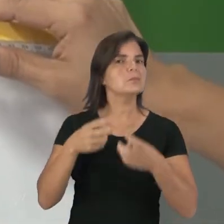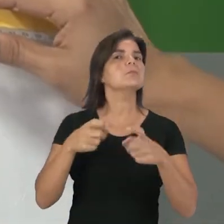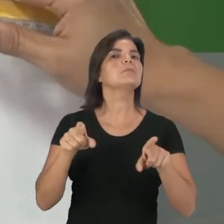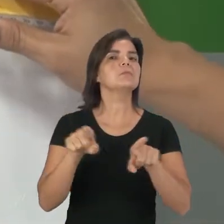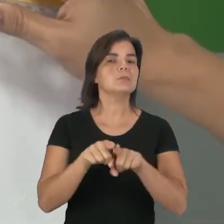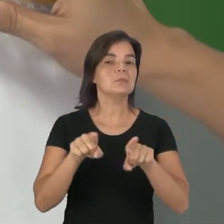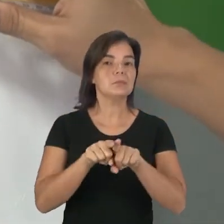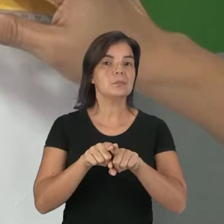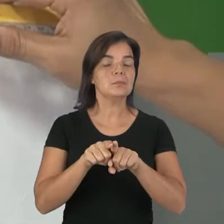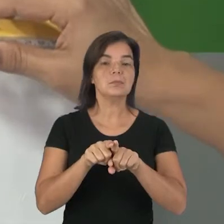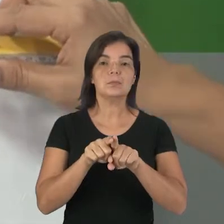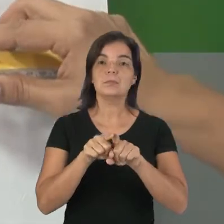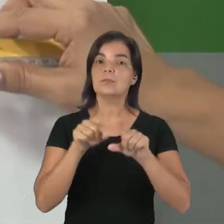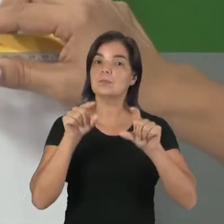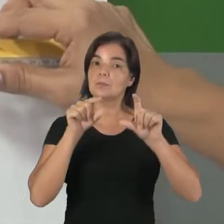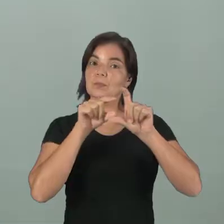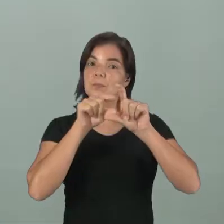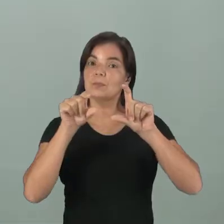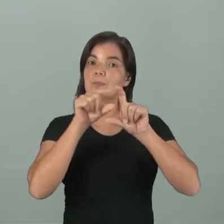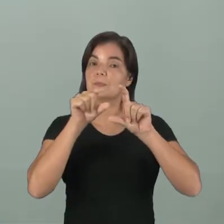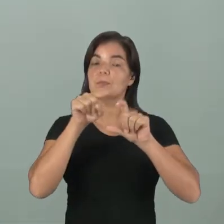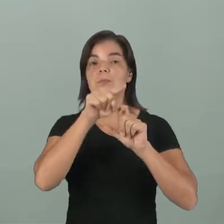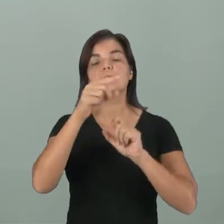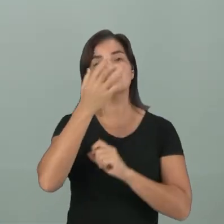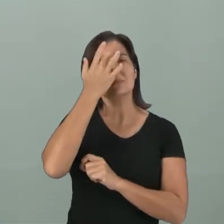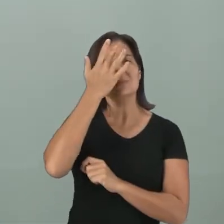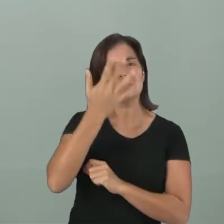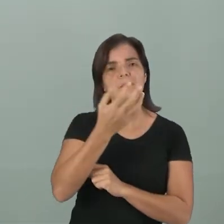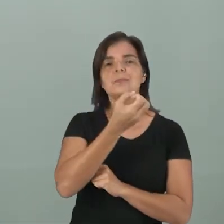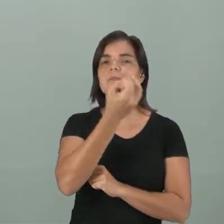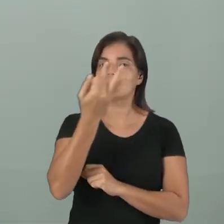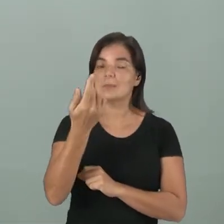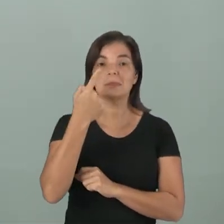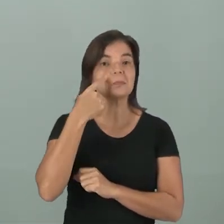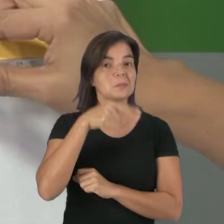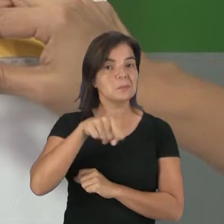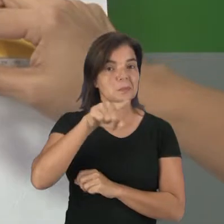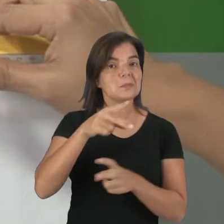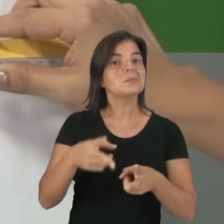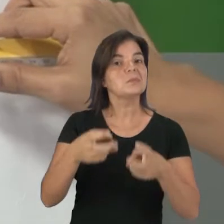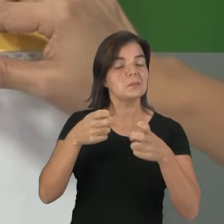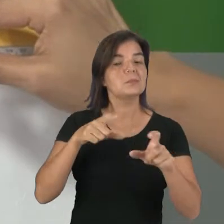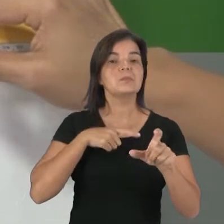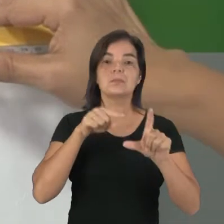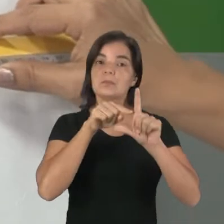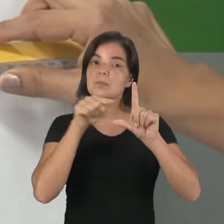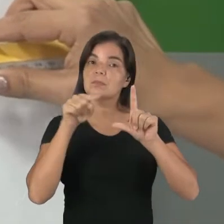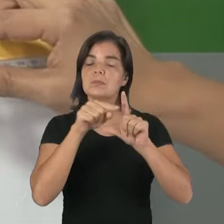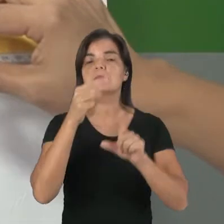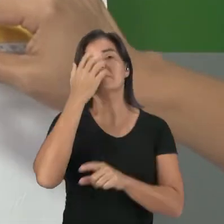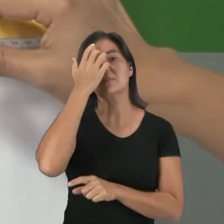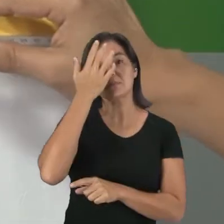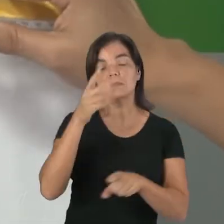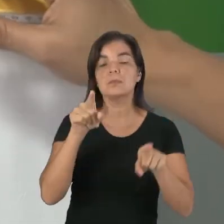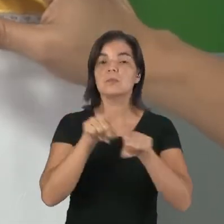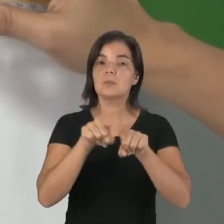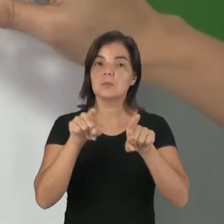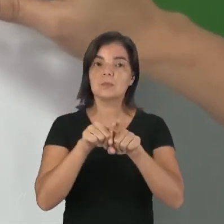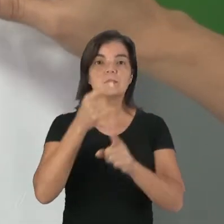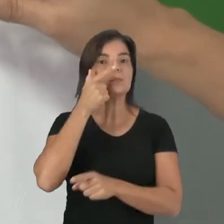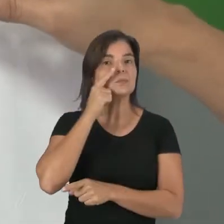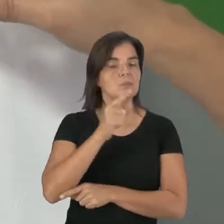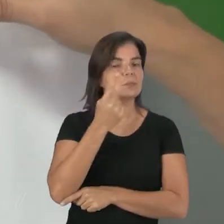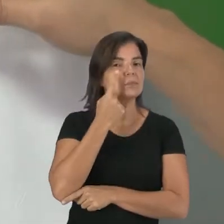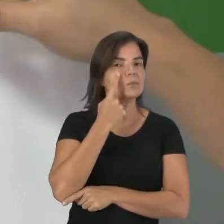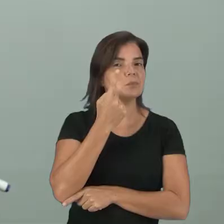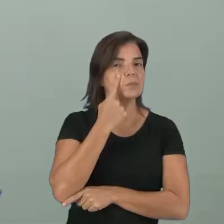aqui que temos bloquinhos para ficar mais fácil de vocês contarem aí de casa. Vocês conseguiram perceber? Temos linhas, ó, então fica bem mais fácil de você